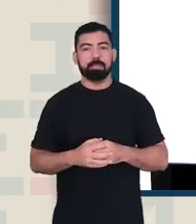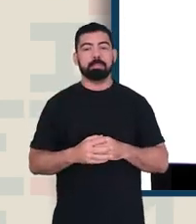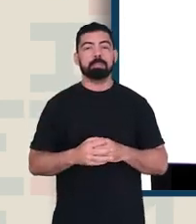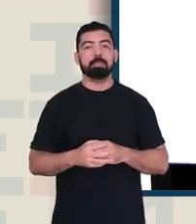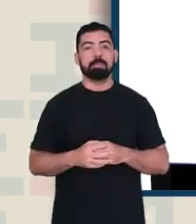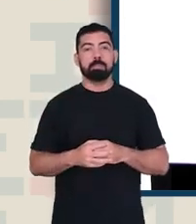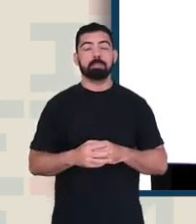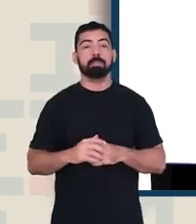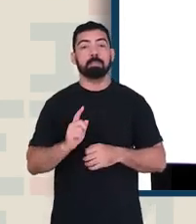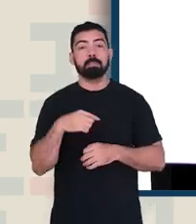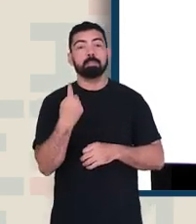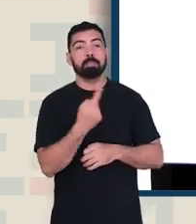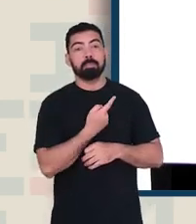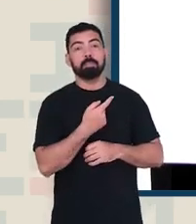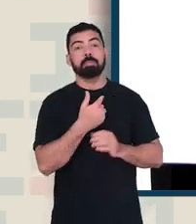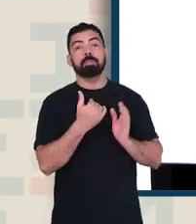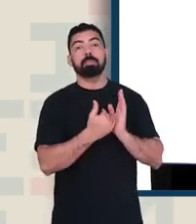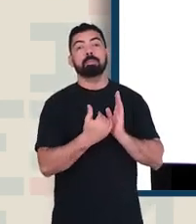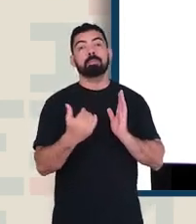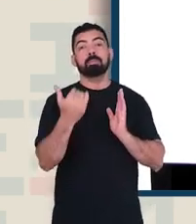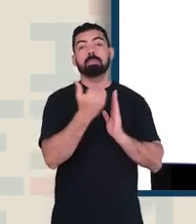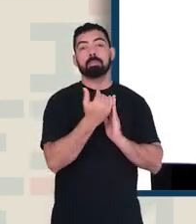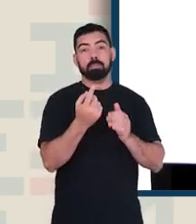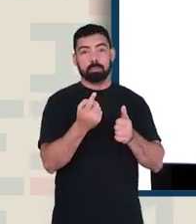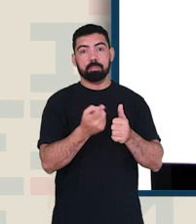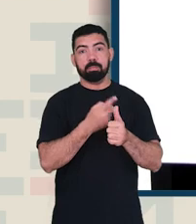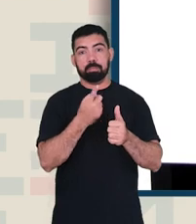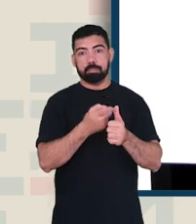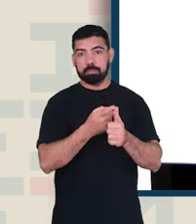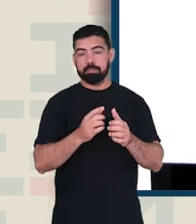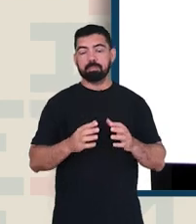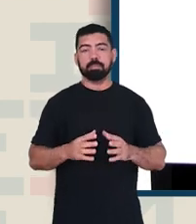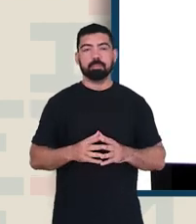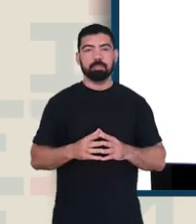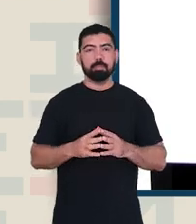Então, vamos um pouquinho para o primeiro momento,